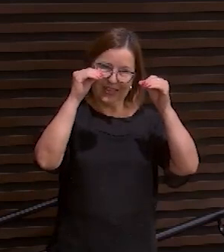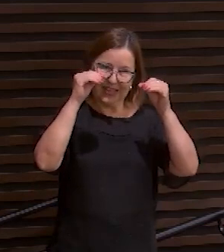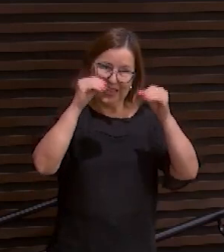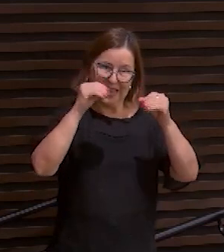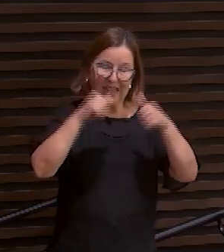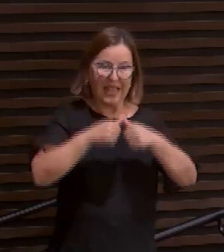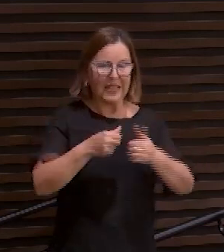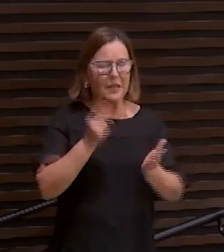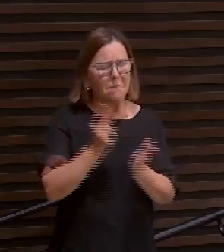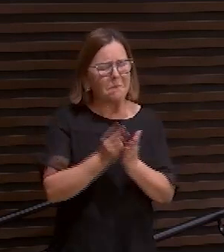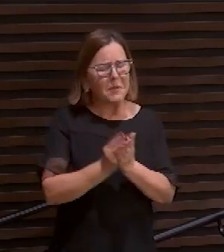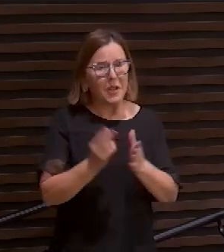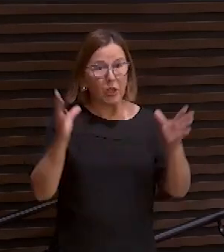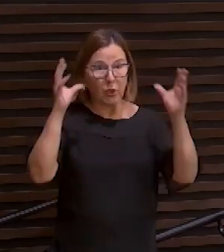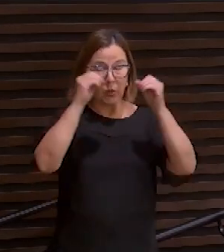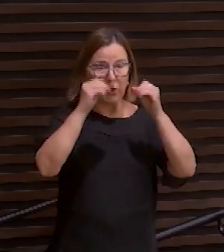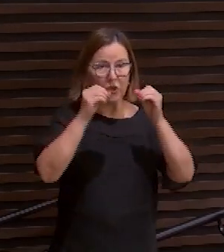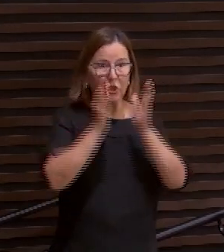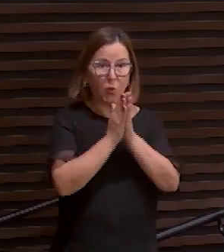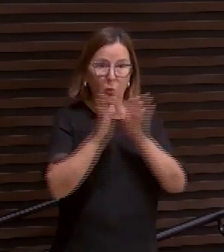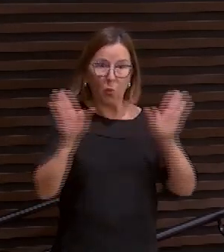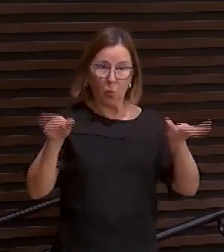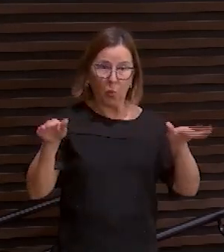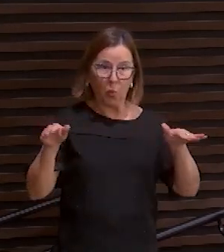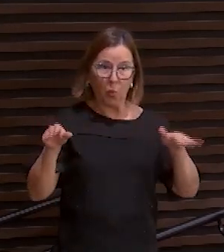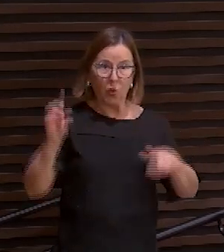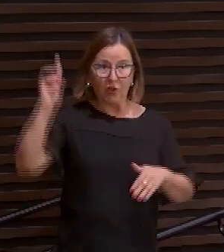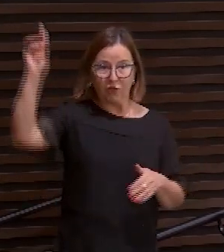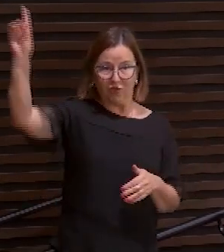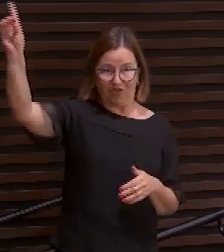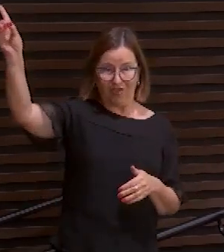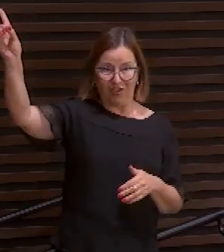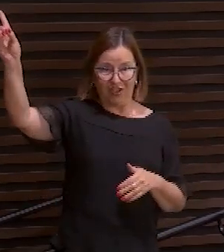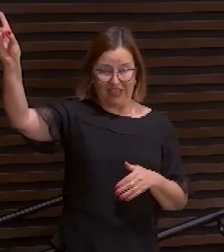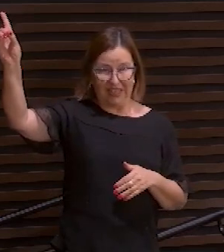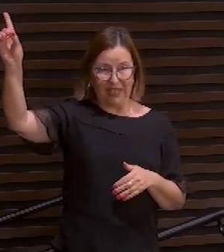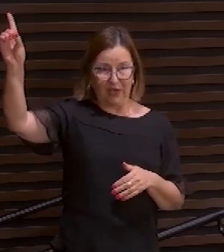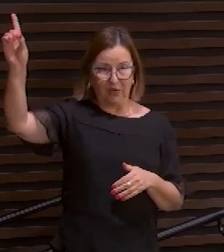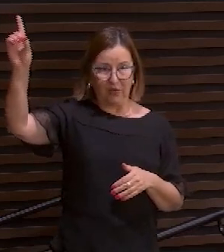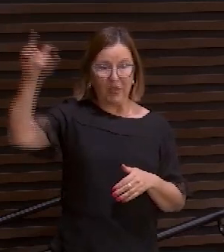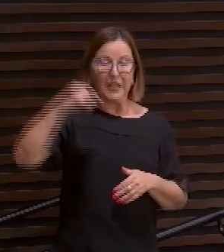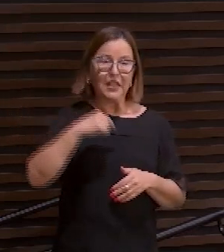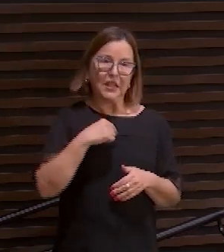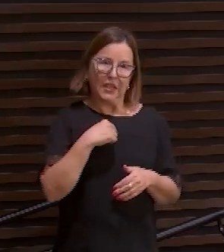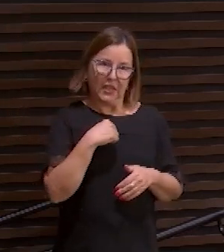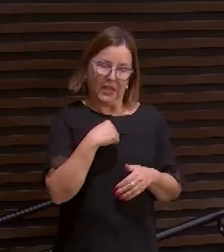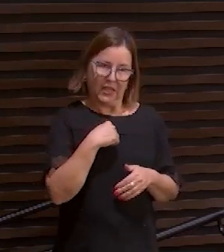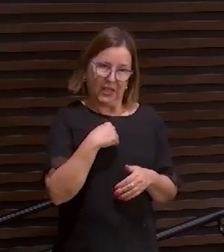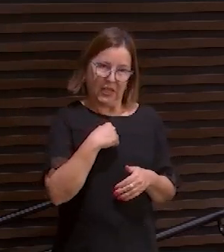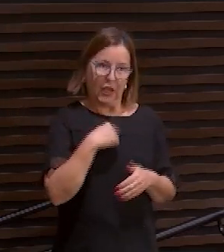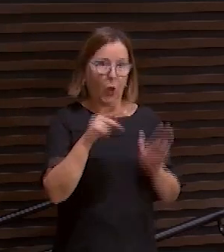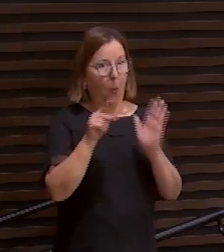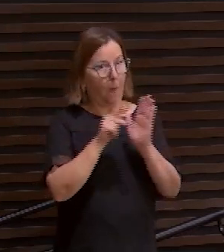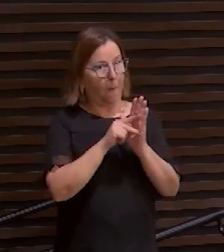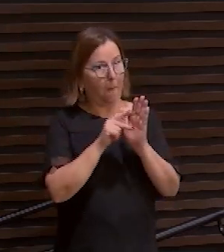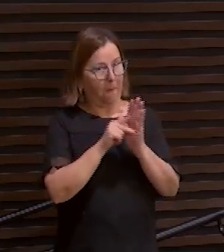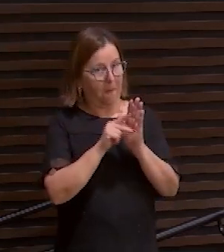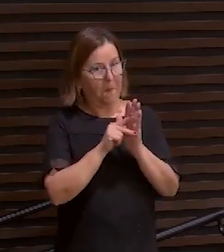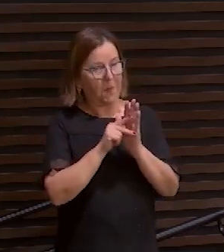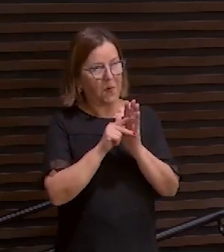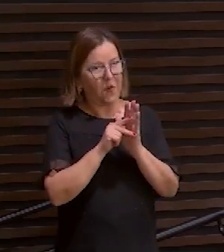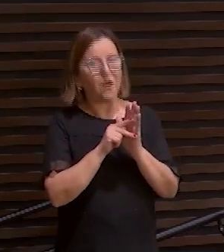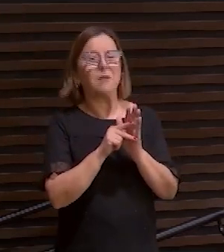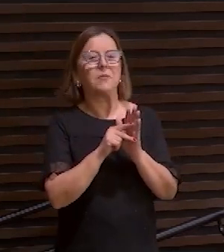mesma noite, um anjo de Deus, de quem eu sou e a quem sirvo,